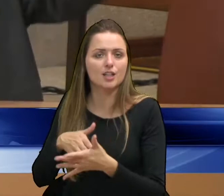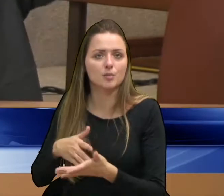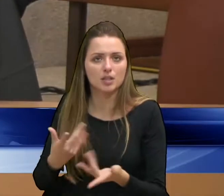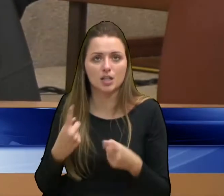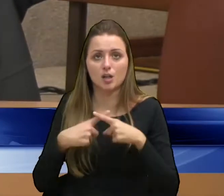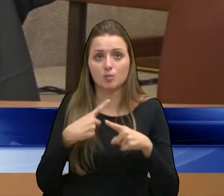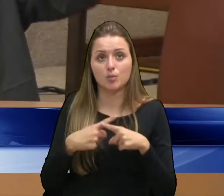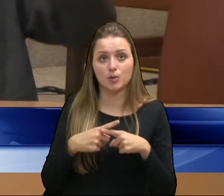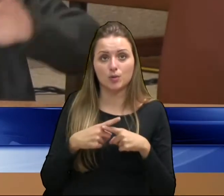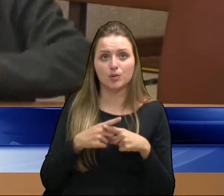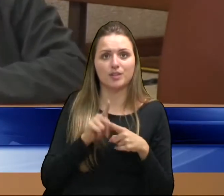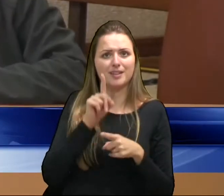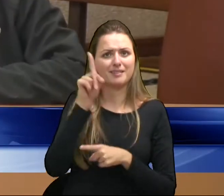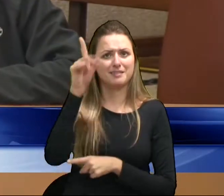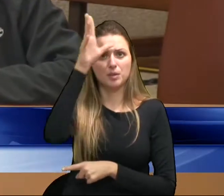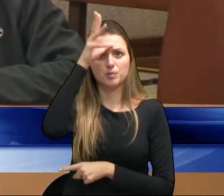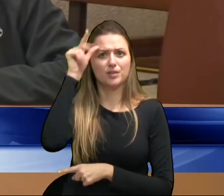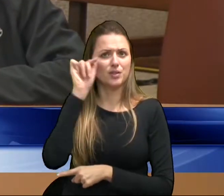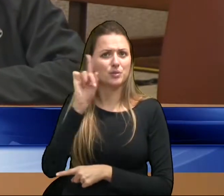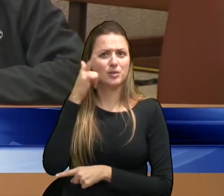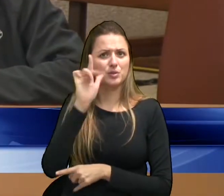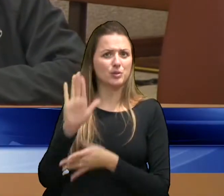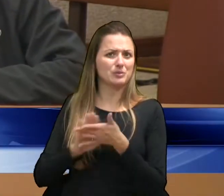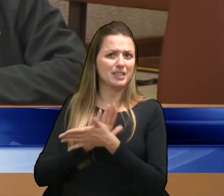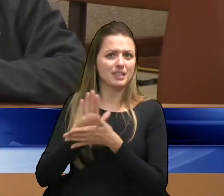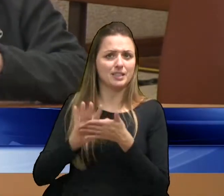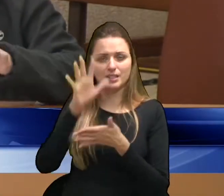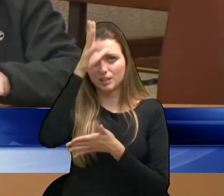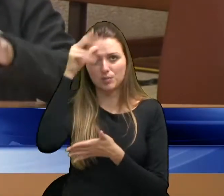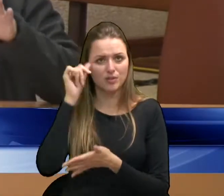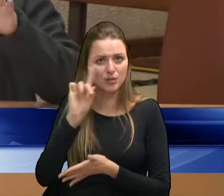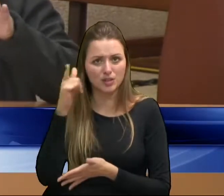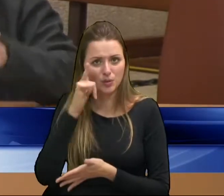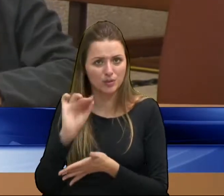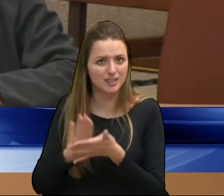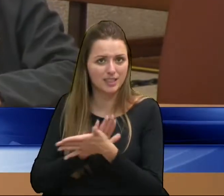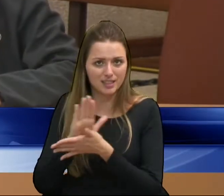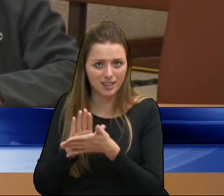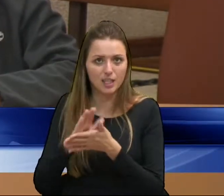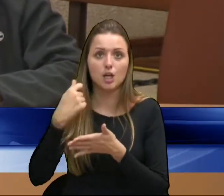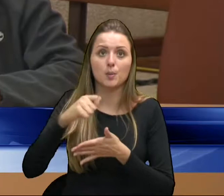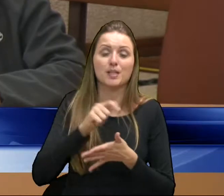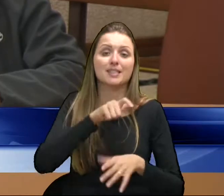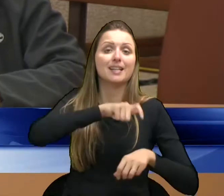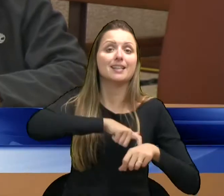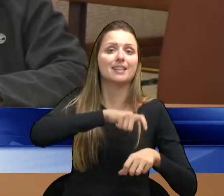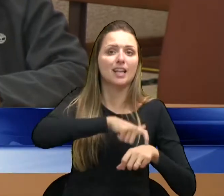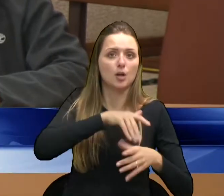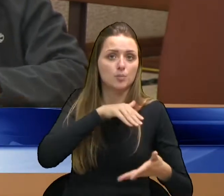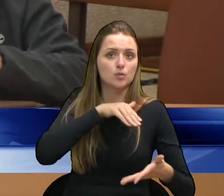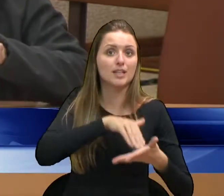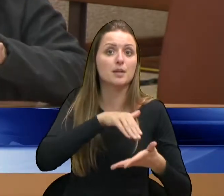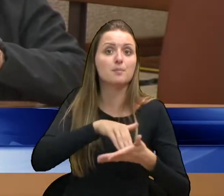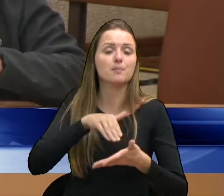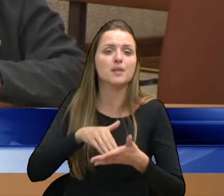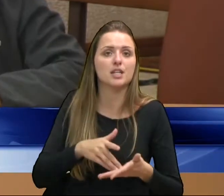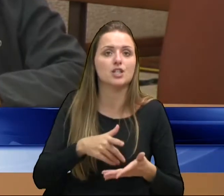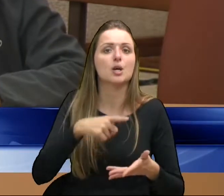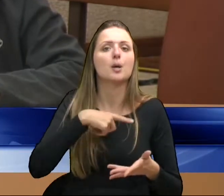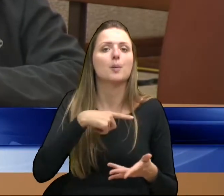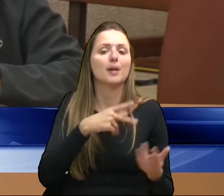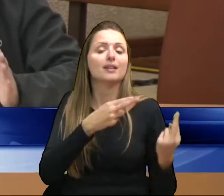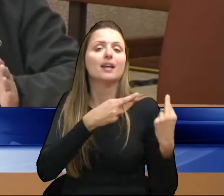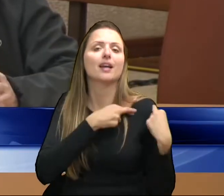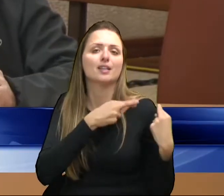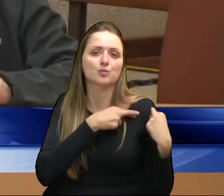daquele mato lá não sai coelho. Não sai coelho. E tem que garantir prazos para as coisas, para responsabilizar,